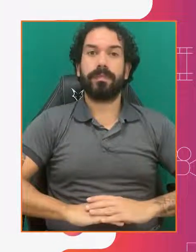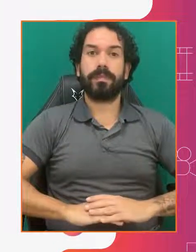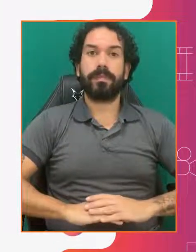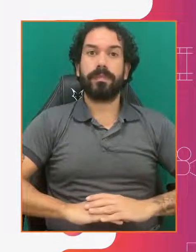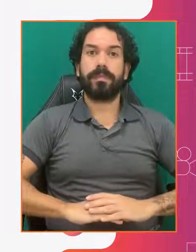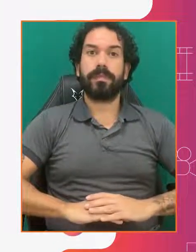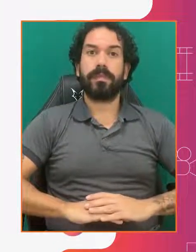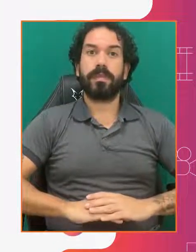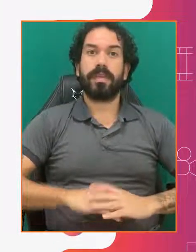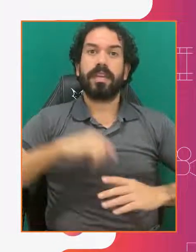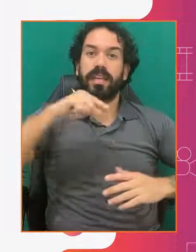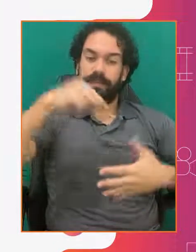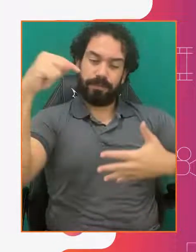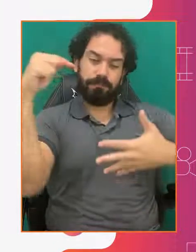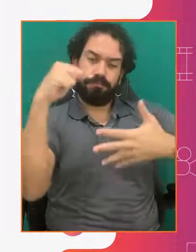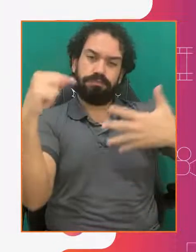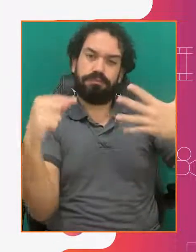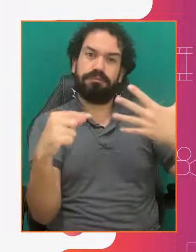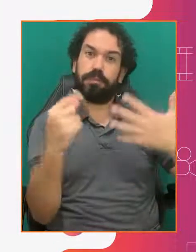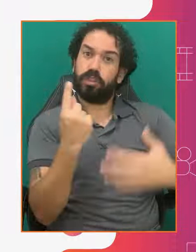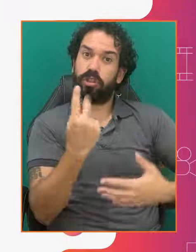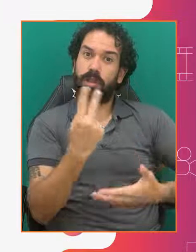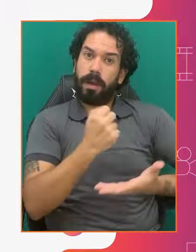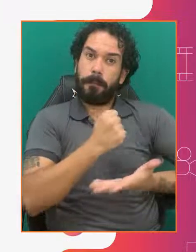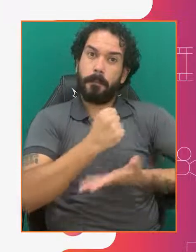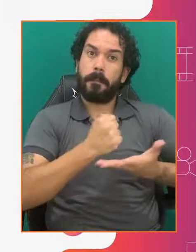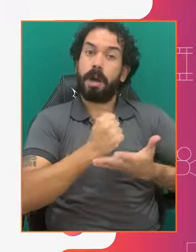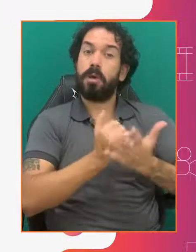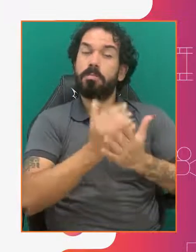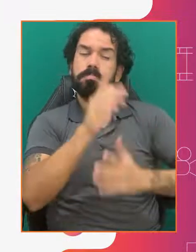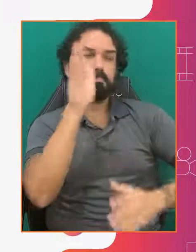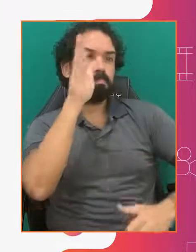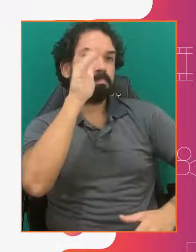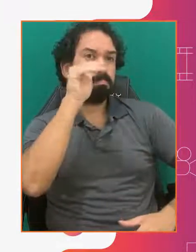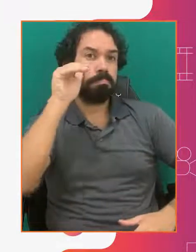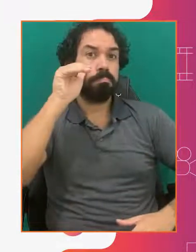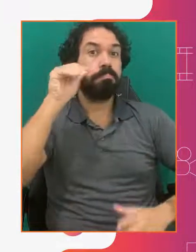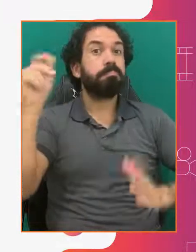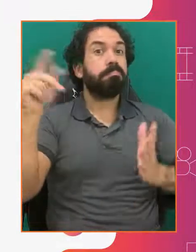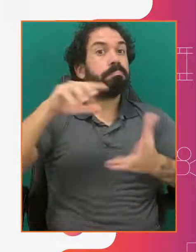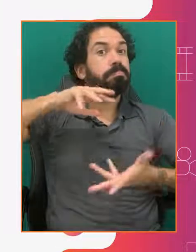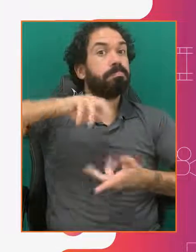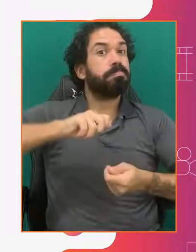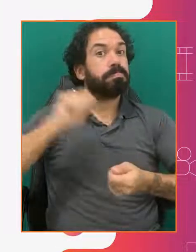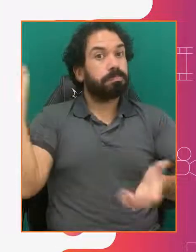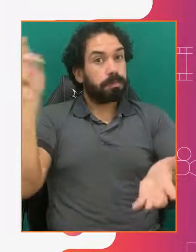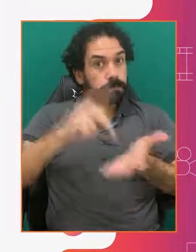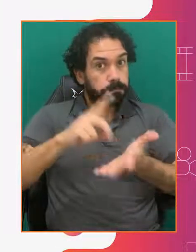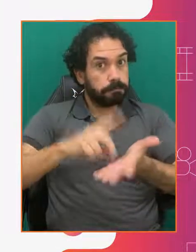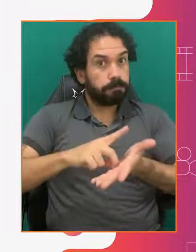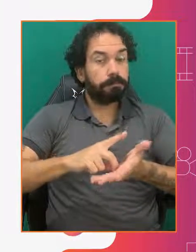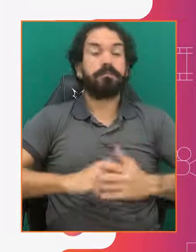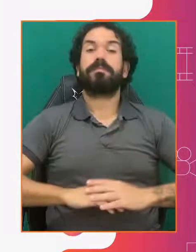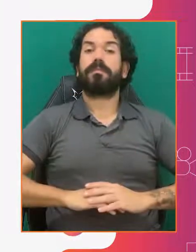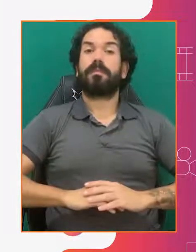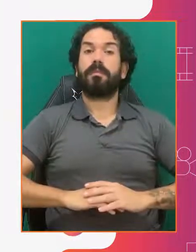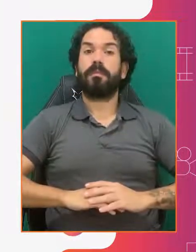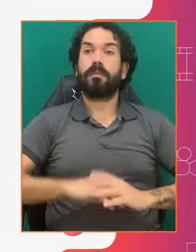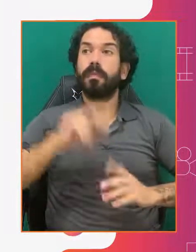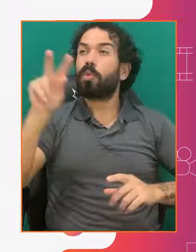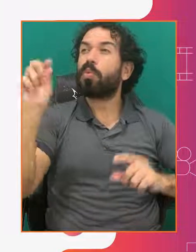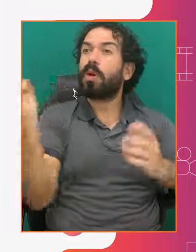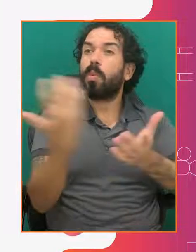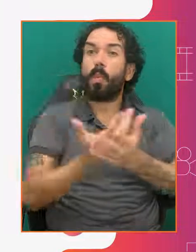Esses princípios surgiram então através de observações do mundo real, observando cenas